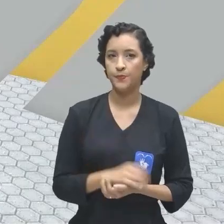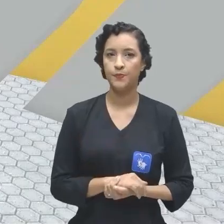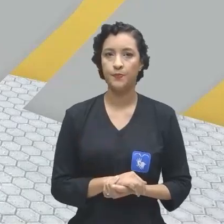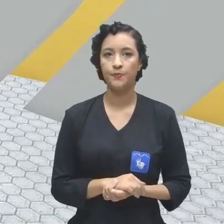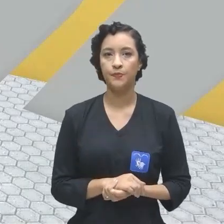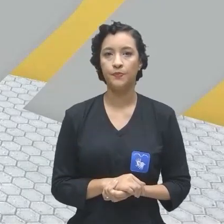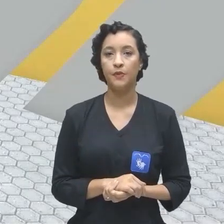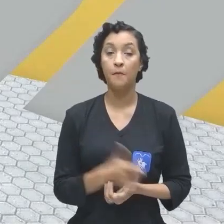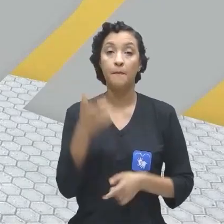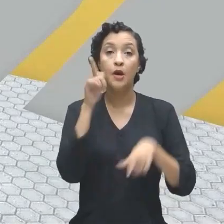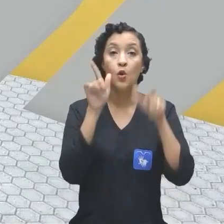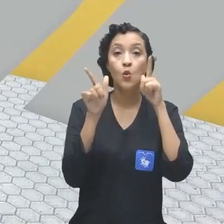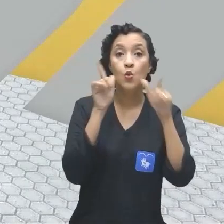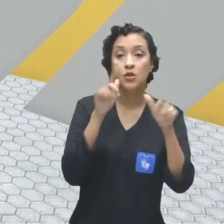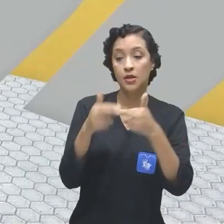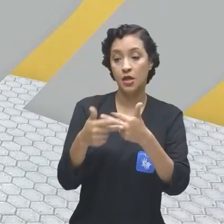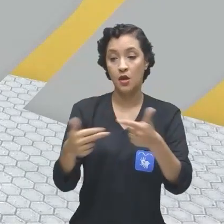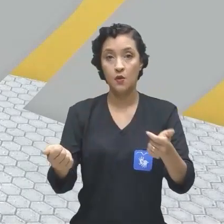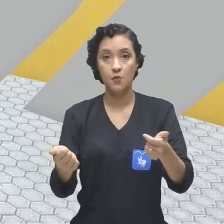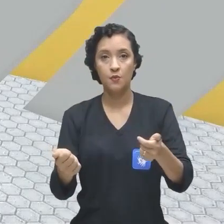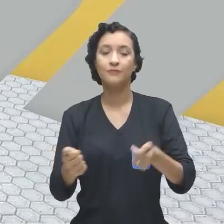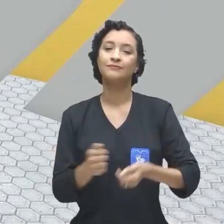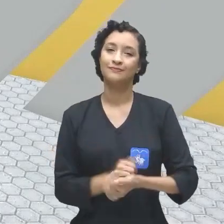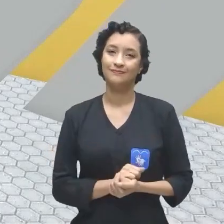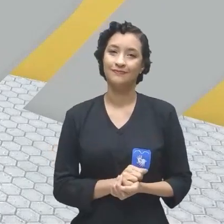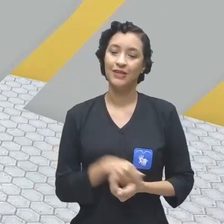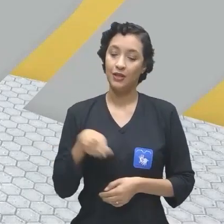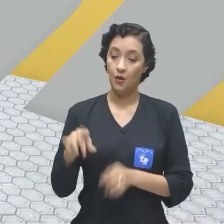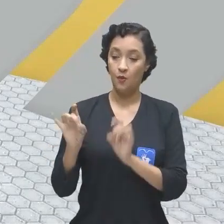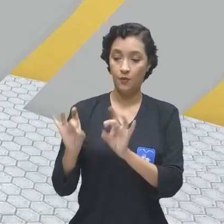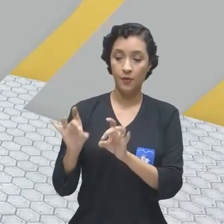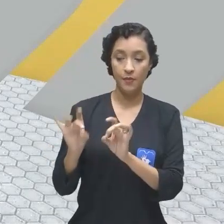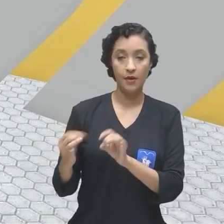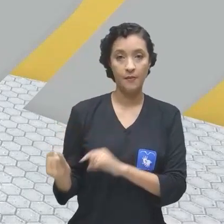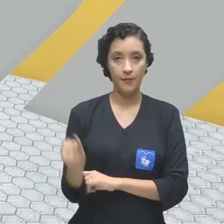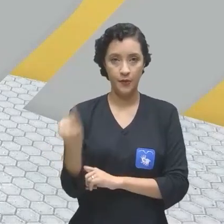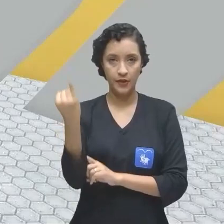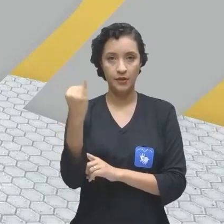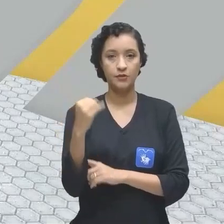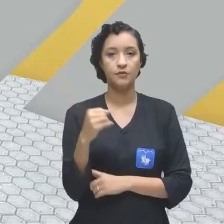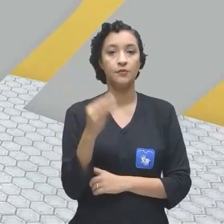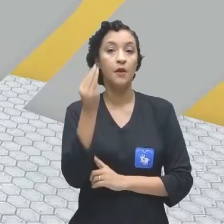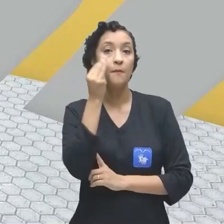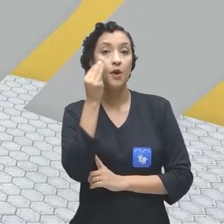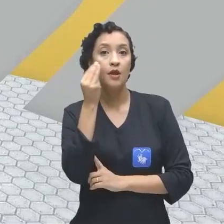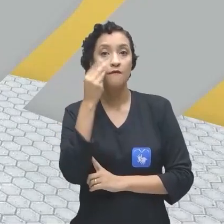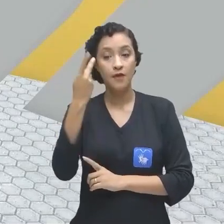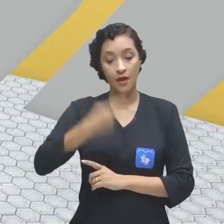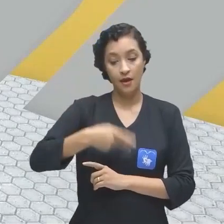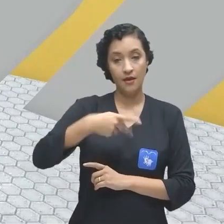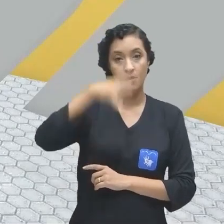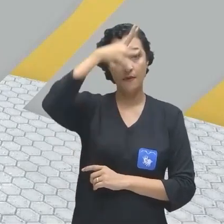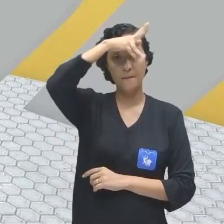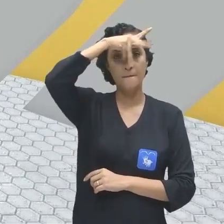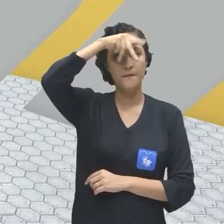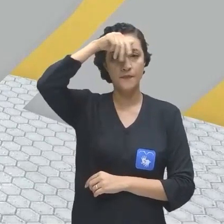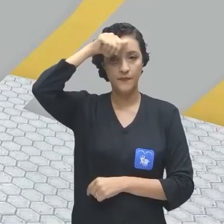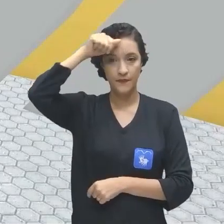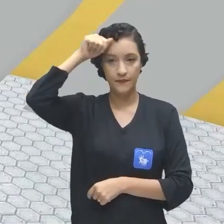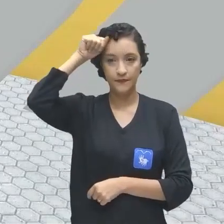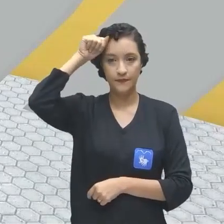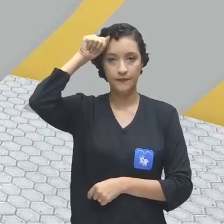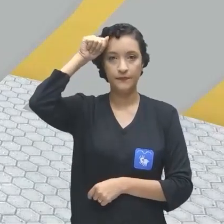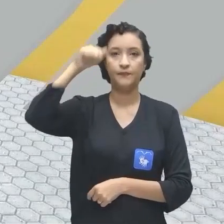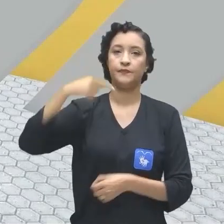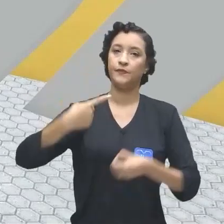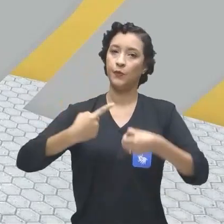aí o comércio faz esse serviço. Eu quero que você veja agora no nosso município, aqui em Manaus,